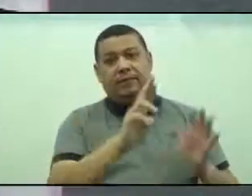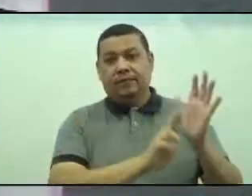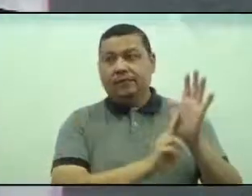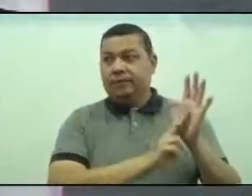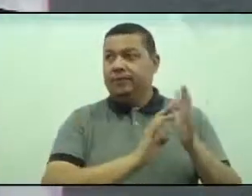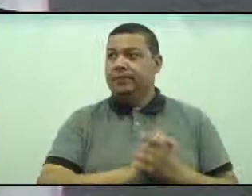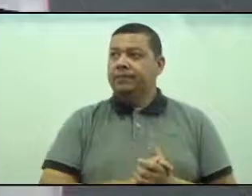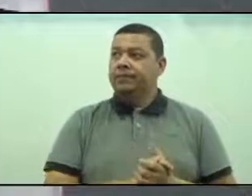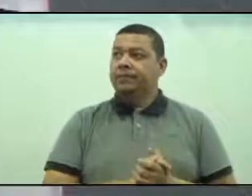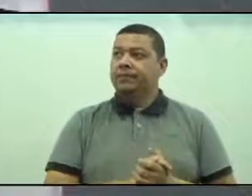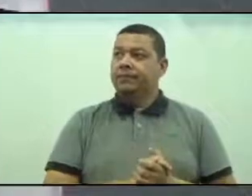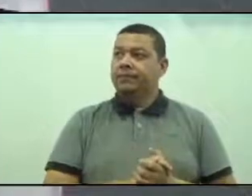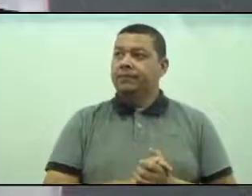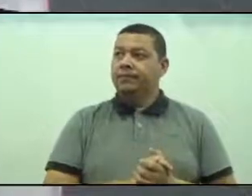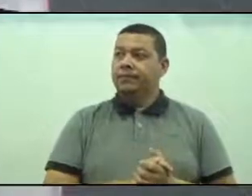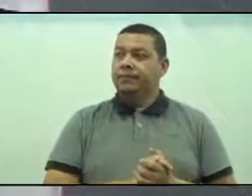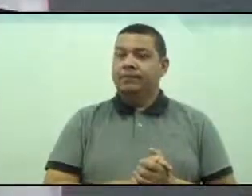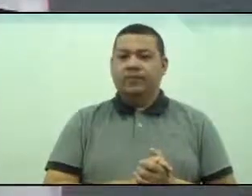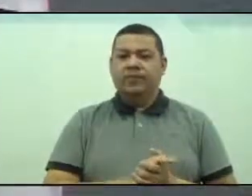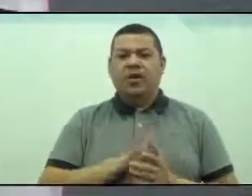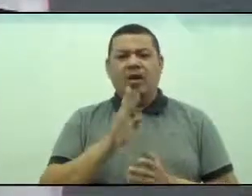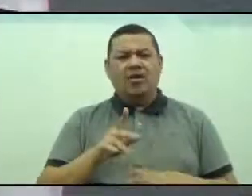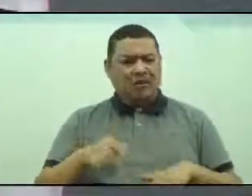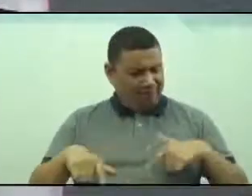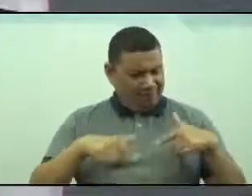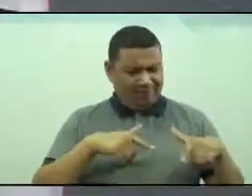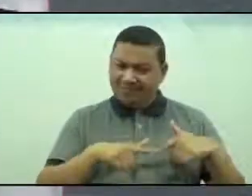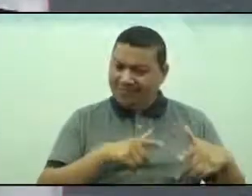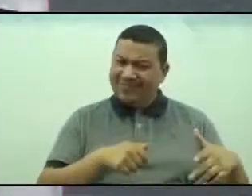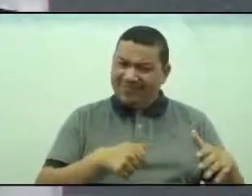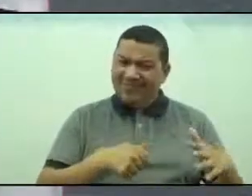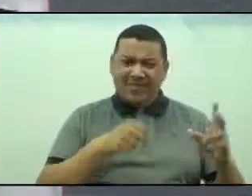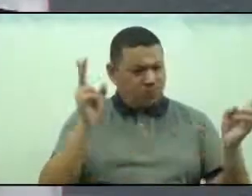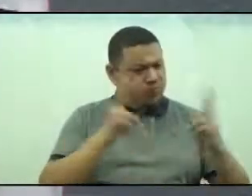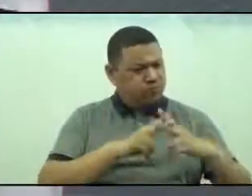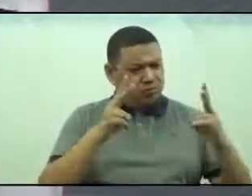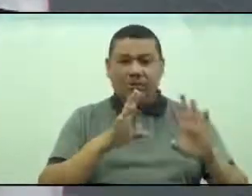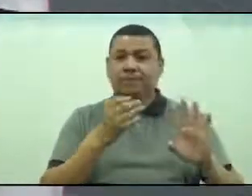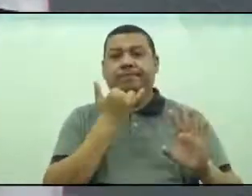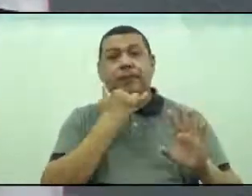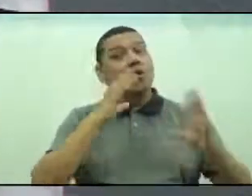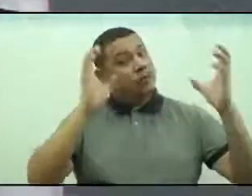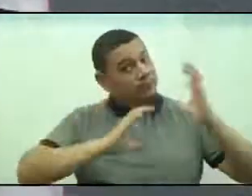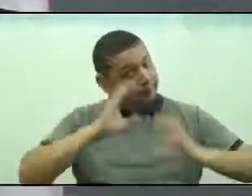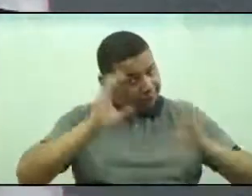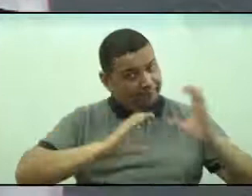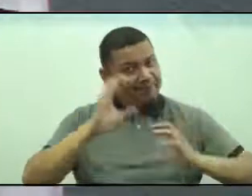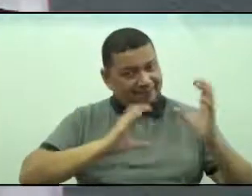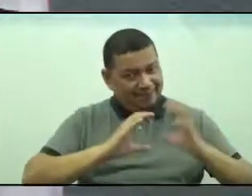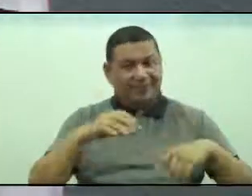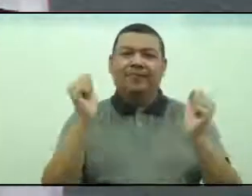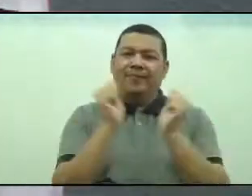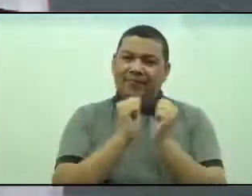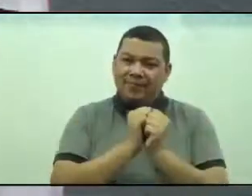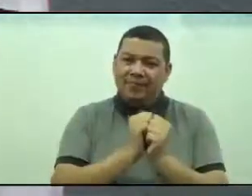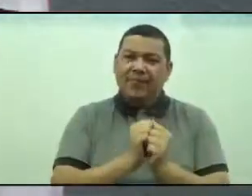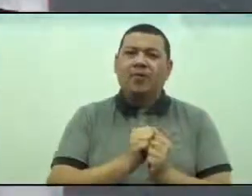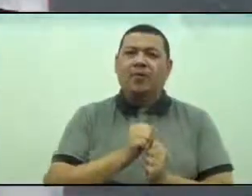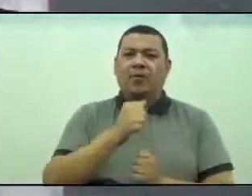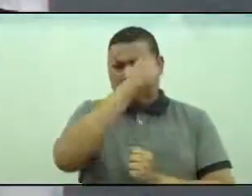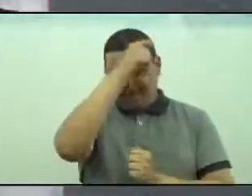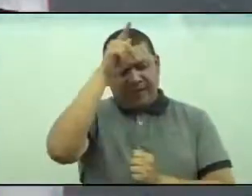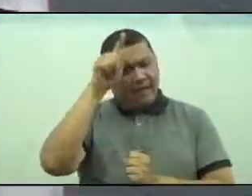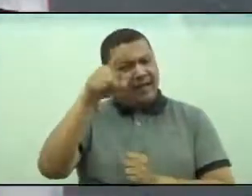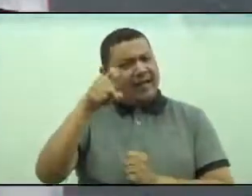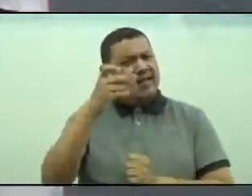branco, que foi briga minha com a prefeita Glaucione, com a secretária Penha, com a secretária Célia, com